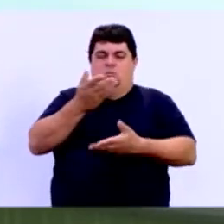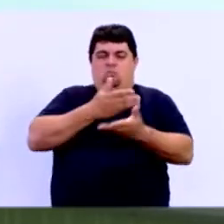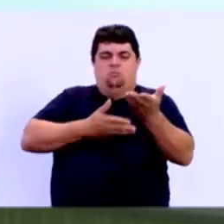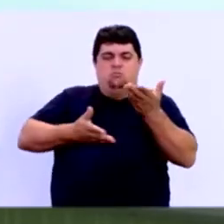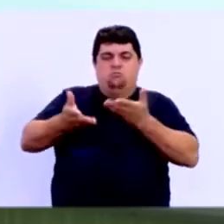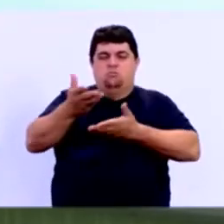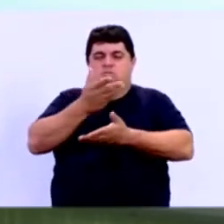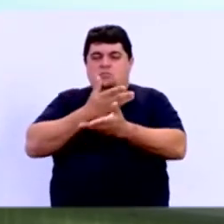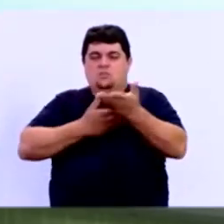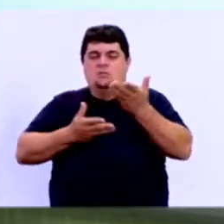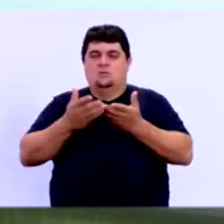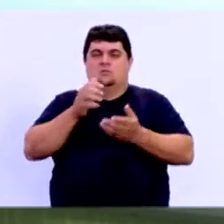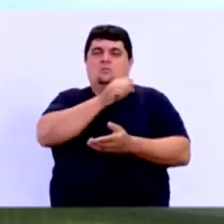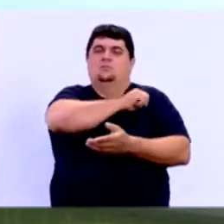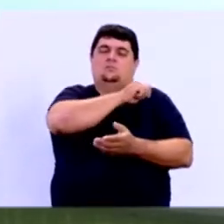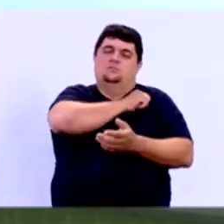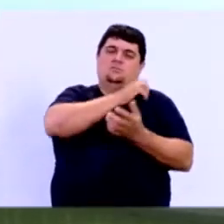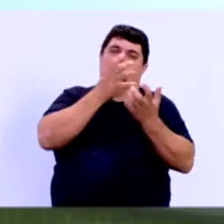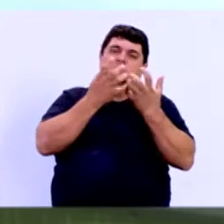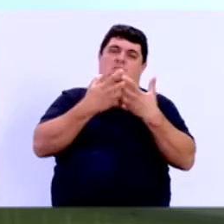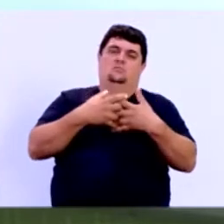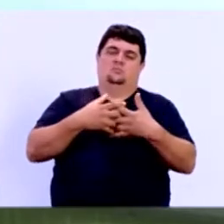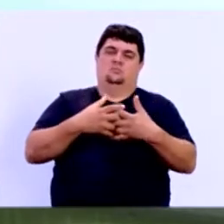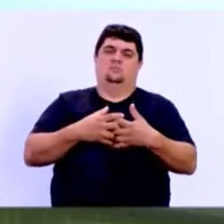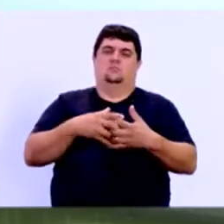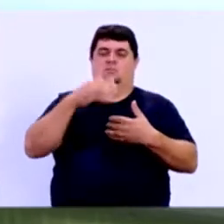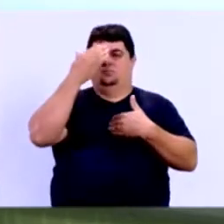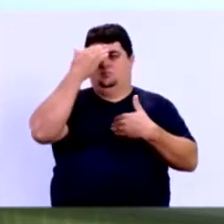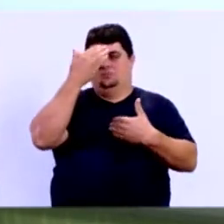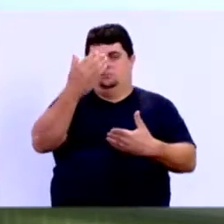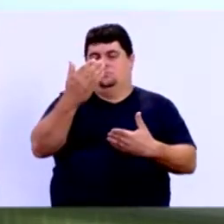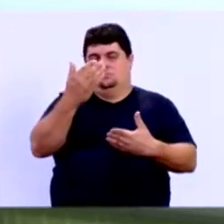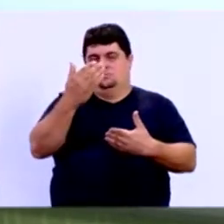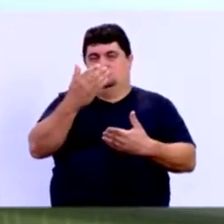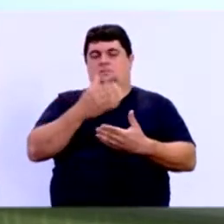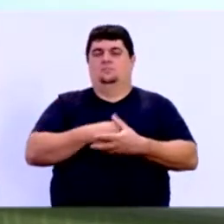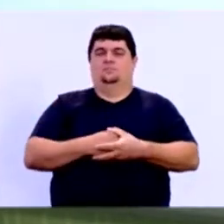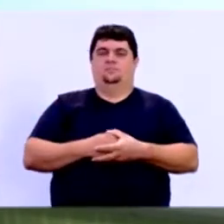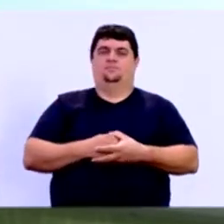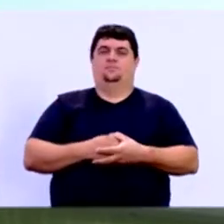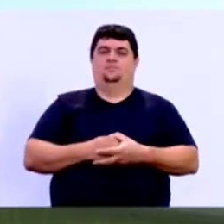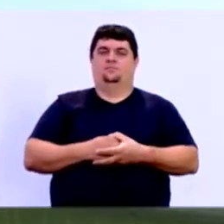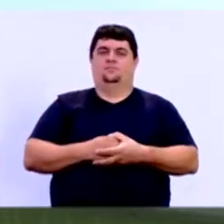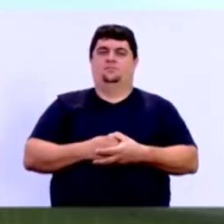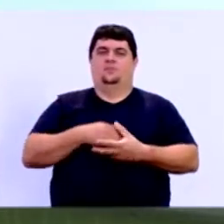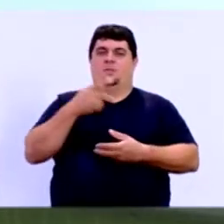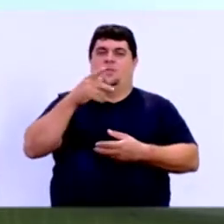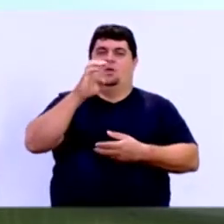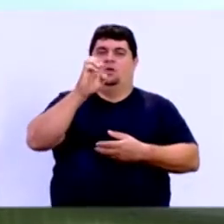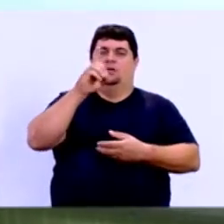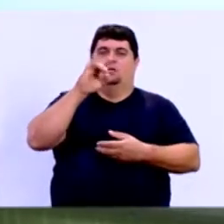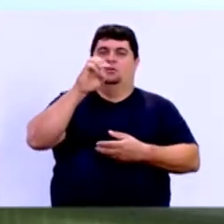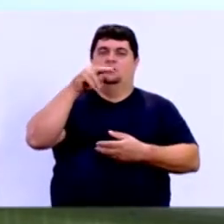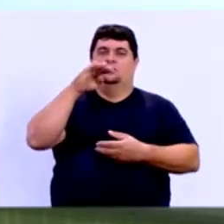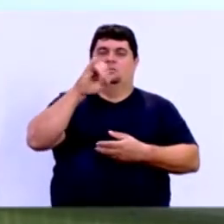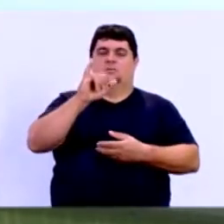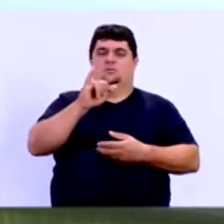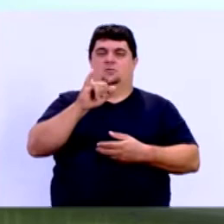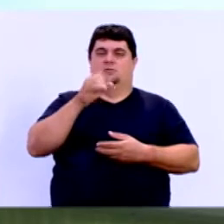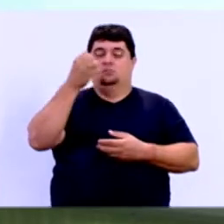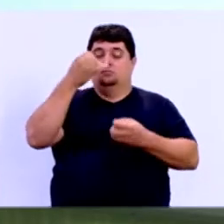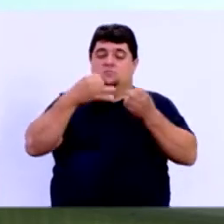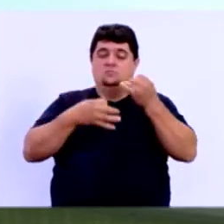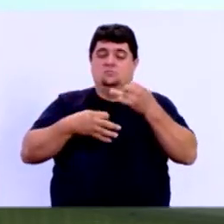do seu saber com os nossos alunos do Instituto Federal. Obrigado, professor, obrigado. E o professor Ednei, ele veio falar desse processo,